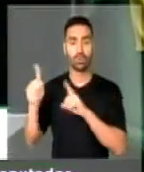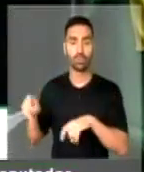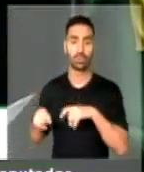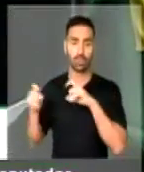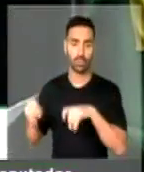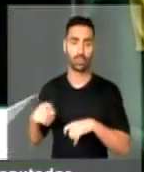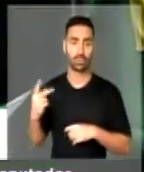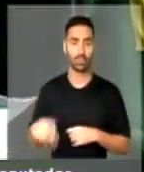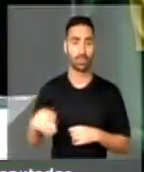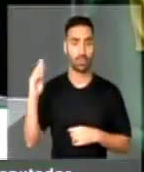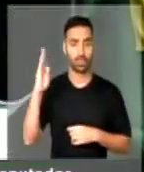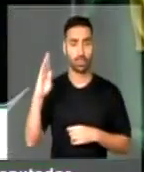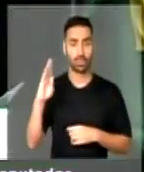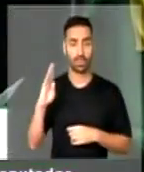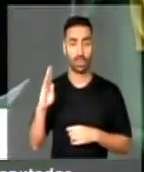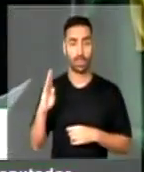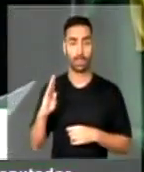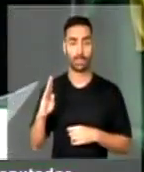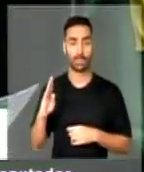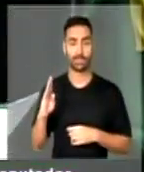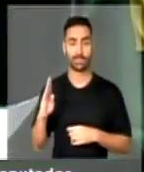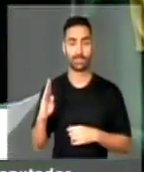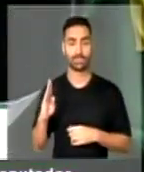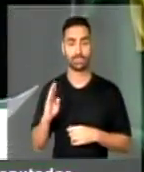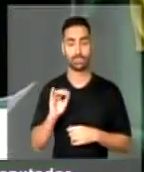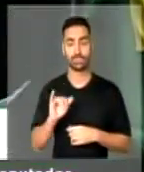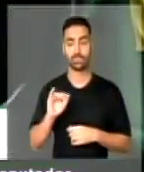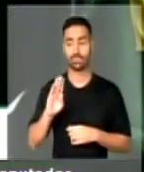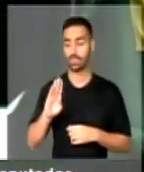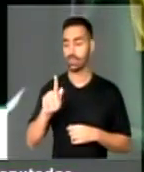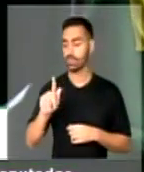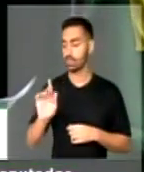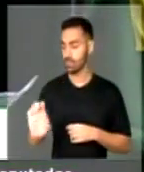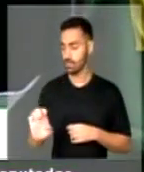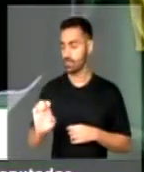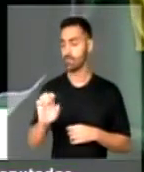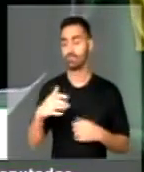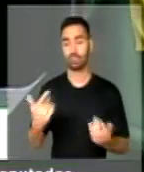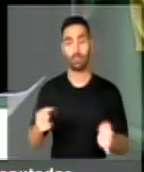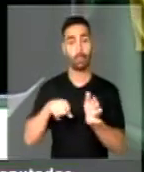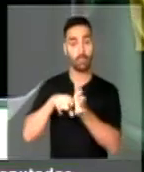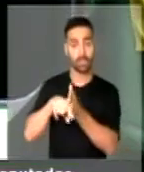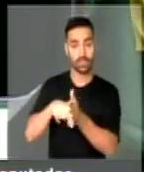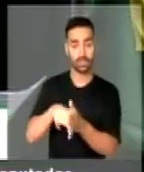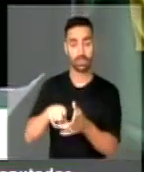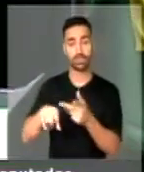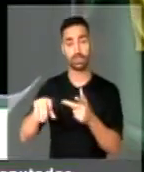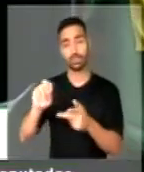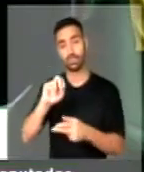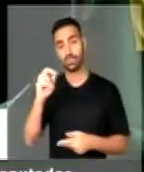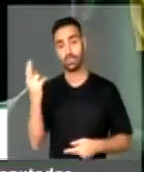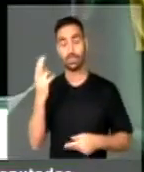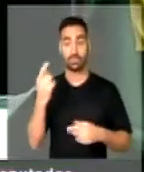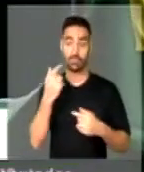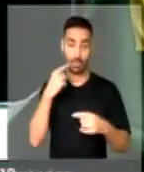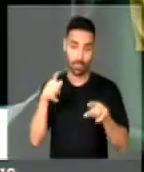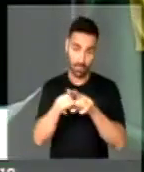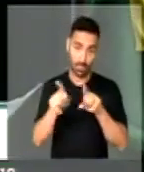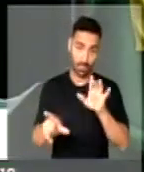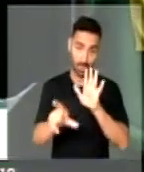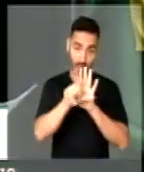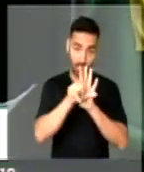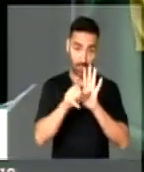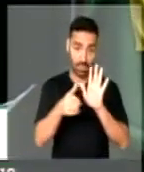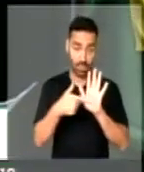Brasil realizado pelo IBGE. A pesquisa, ou pela lei, a